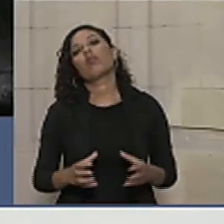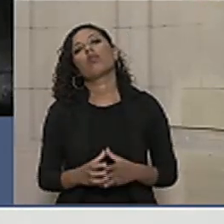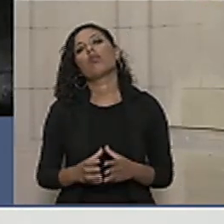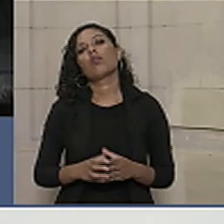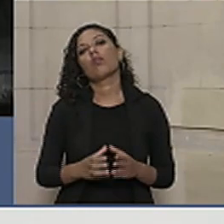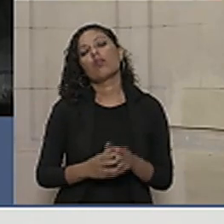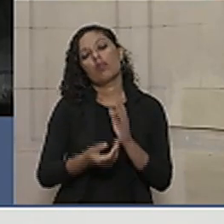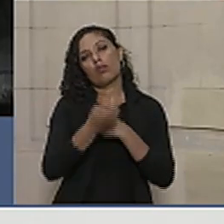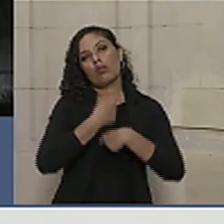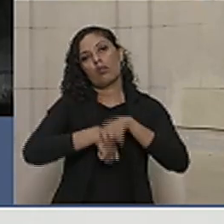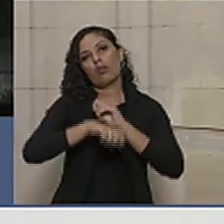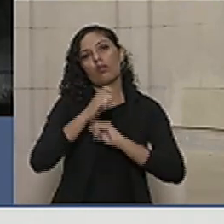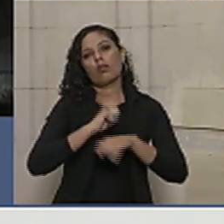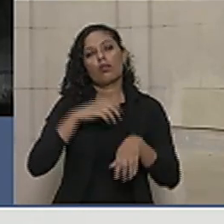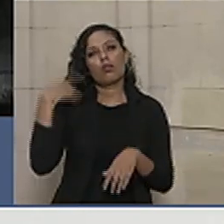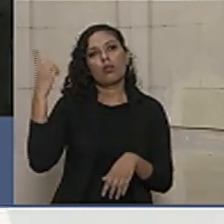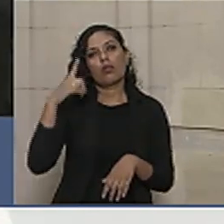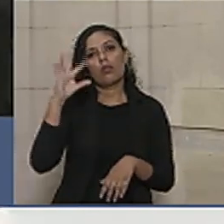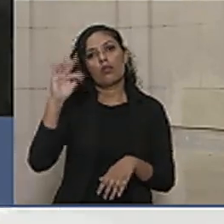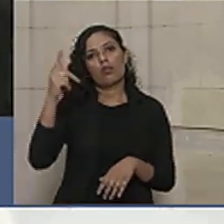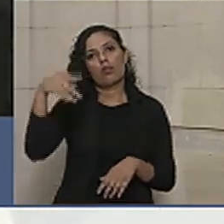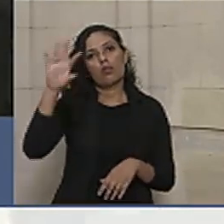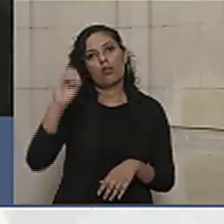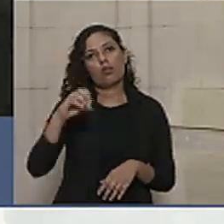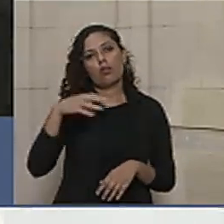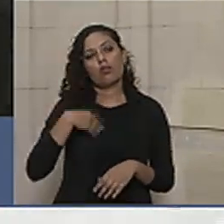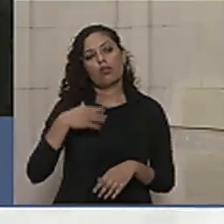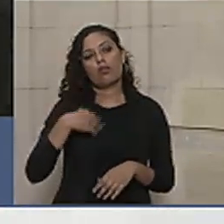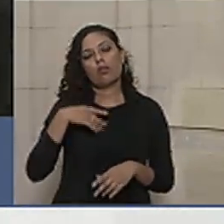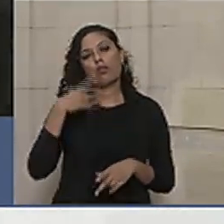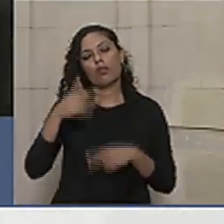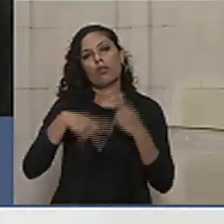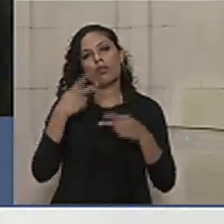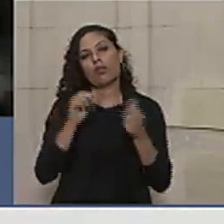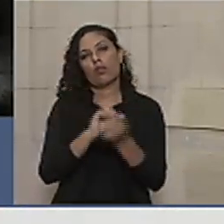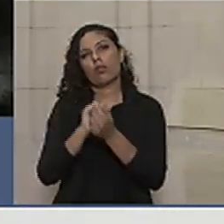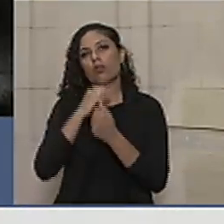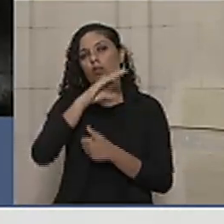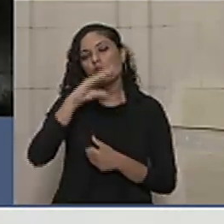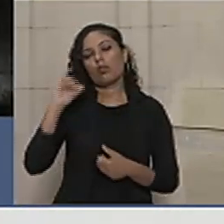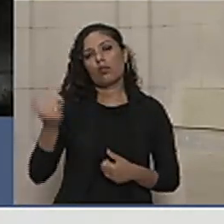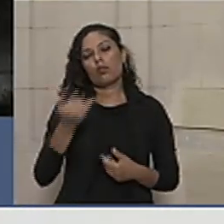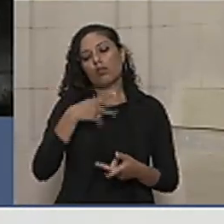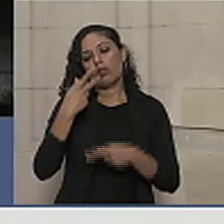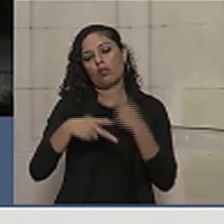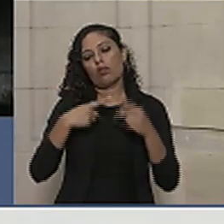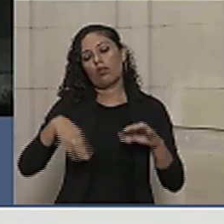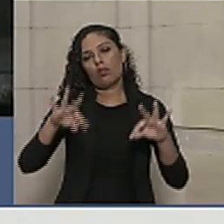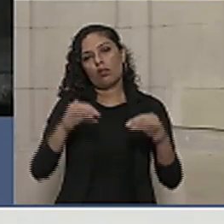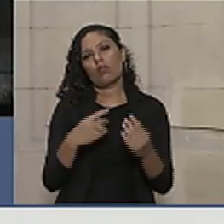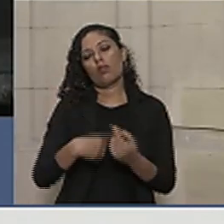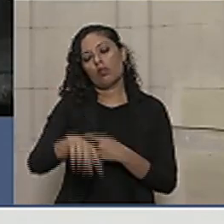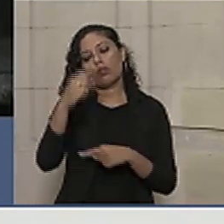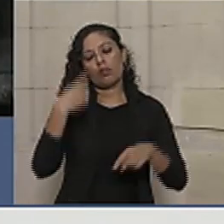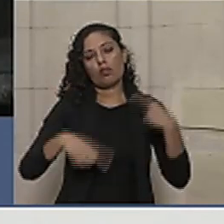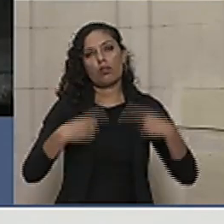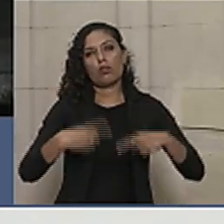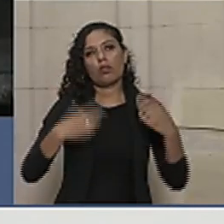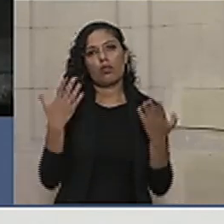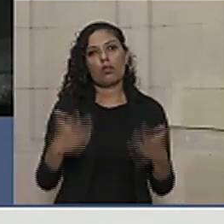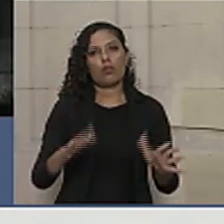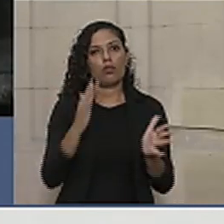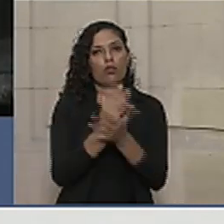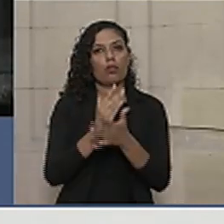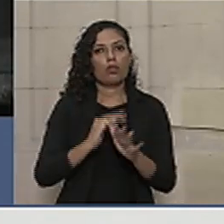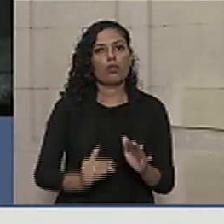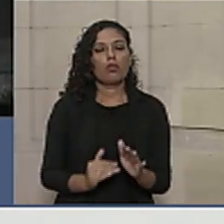Comissão de Economia, deputado Chico Bulhões. Senhor presidente, a gente vai seguir o parecer da CCJ. Com os pareceres emitidos em discussão, não havendo que queira discutir,